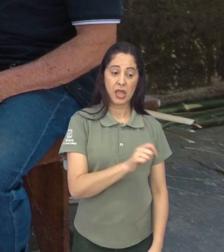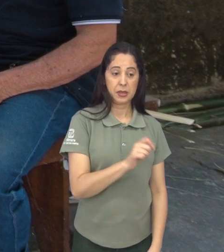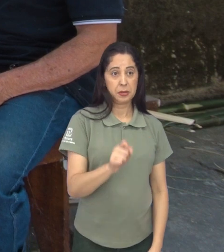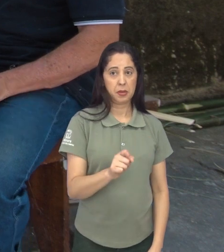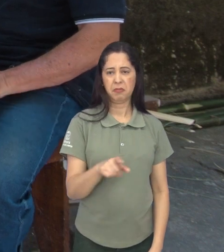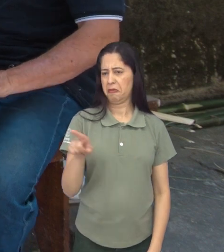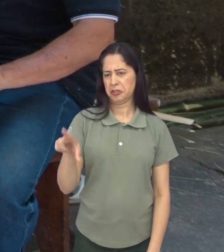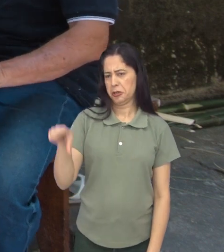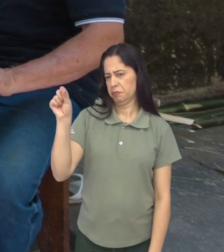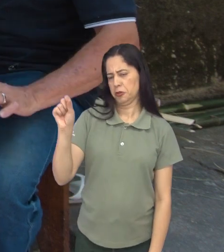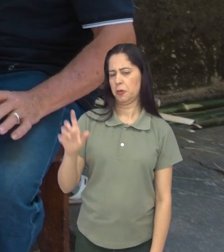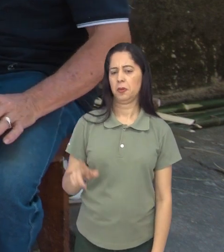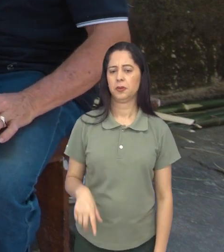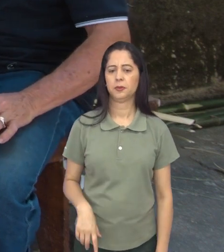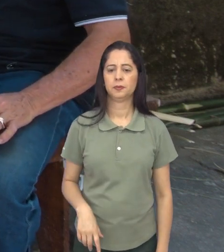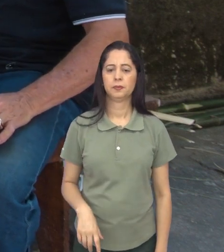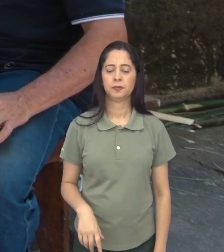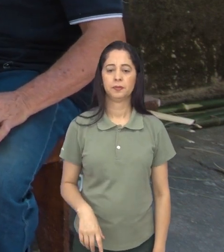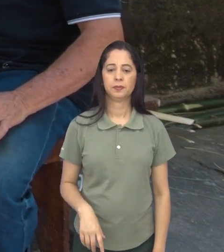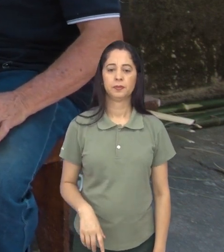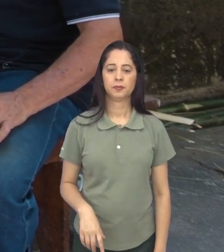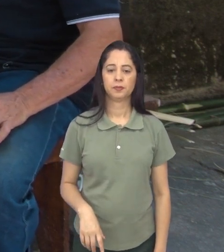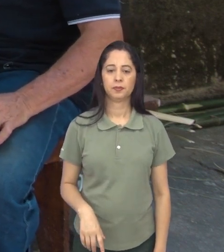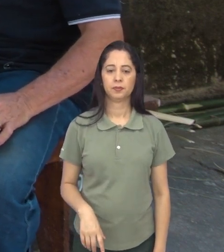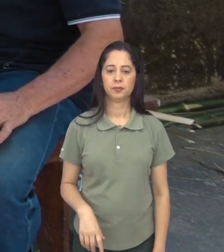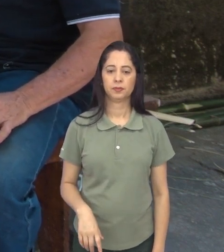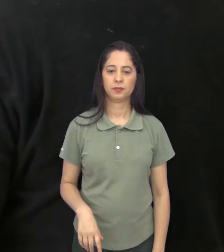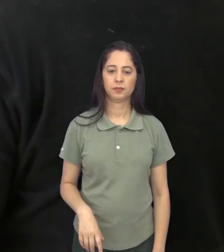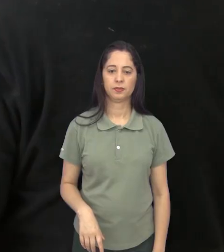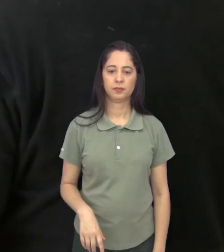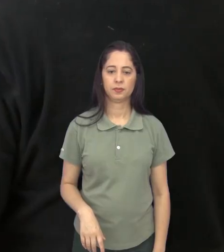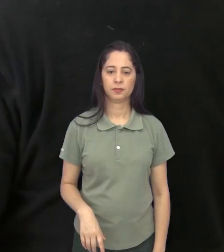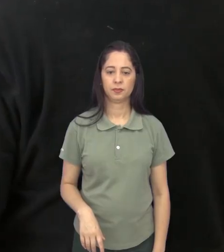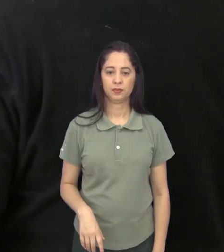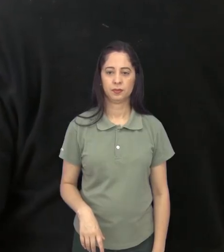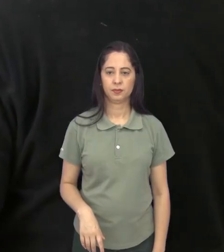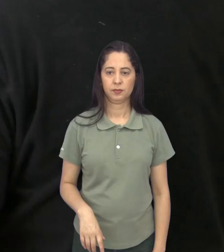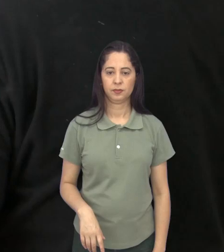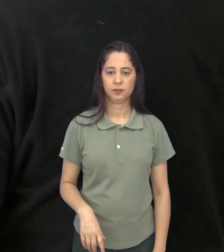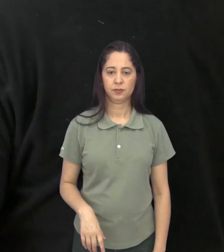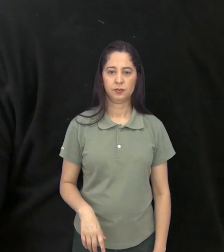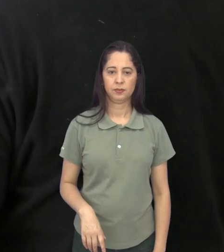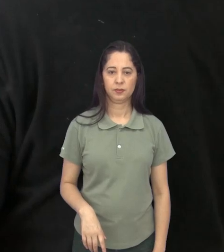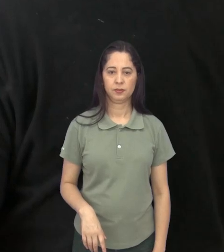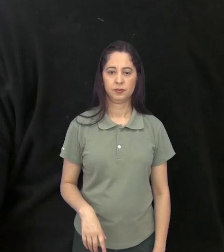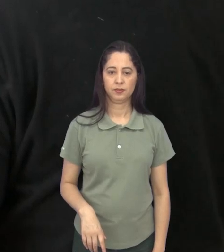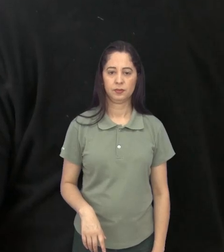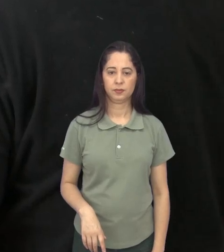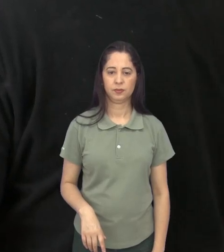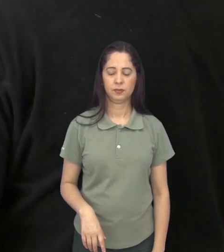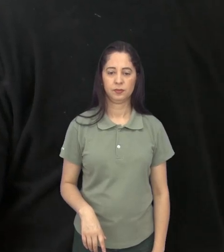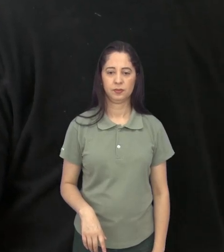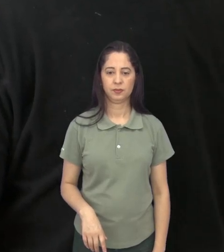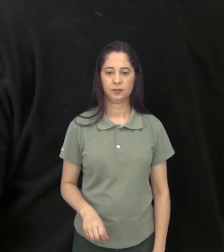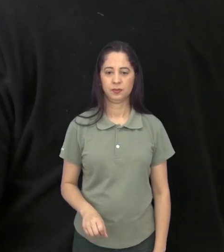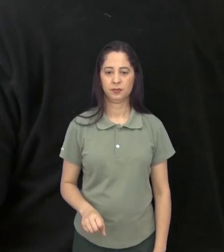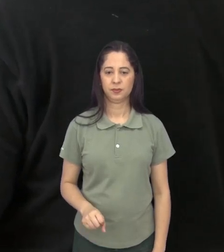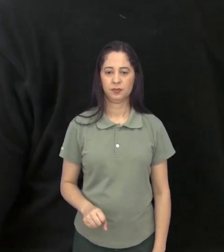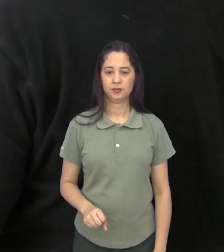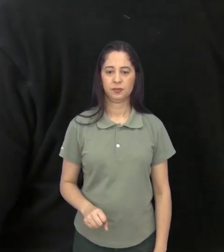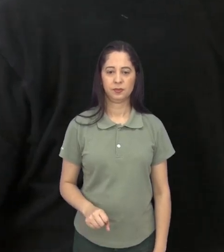Desse lado ou desse? Você que escolhe. Tá, vamos desse então. Vamos aqui. Ver qual a necessidade.